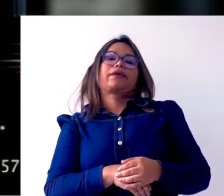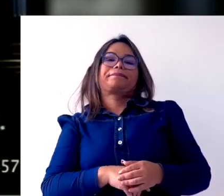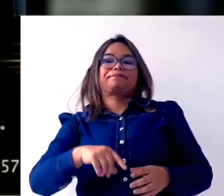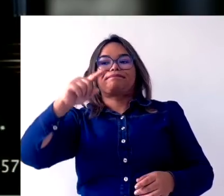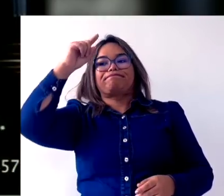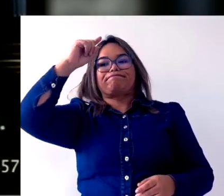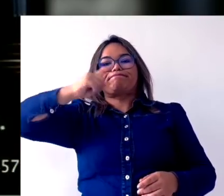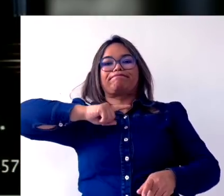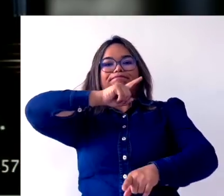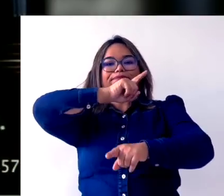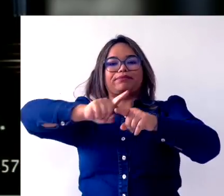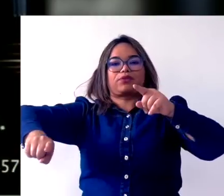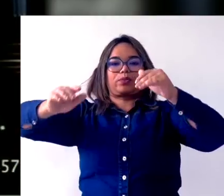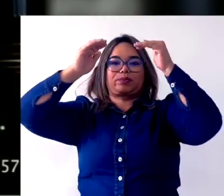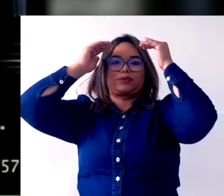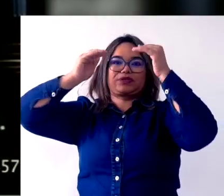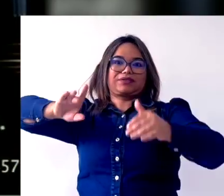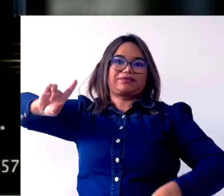Deus.